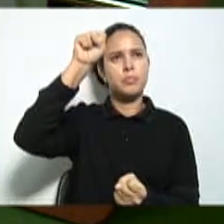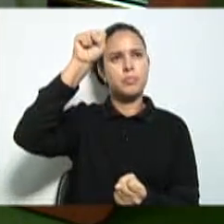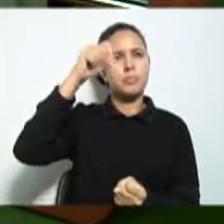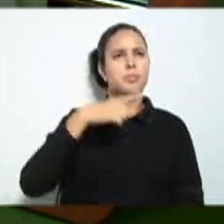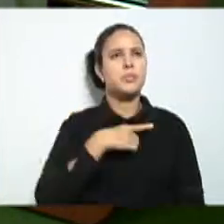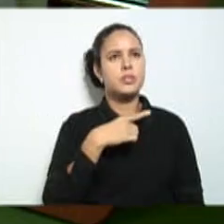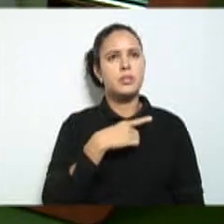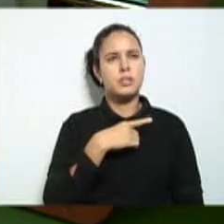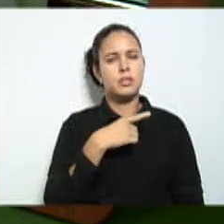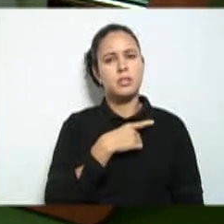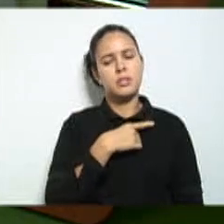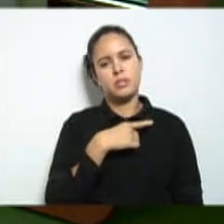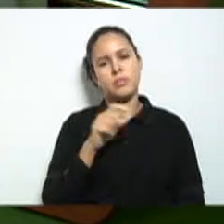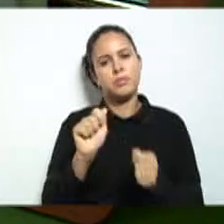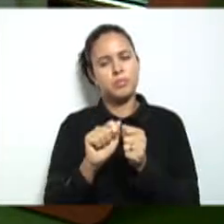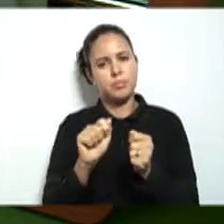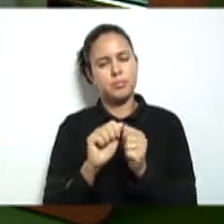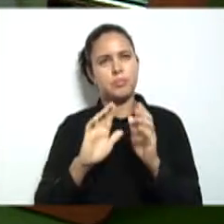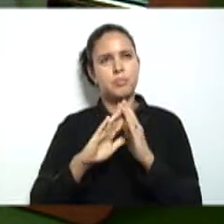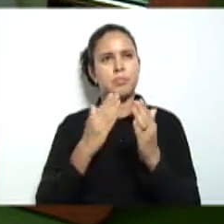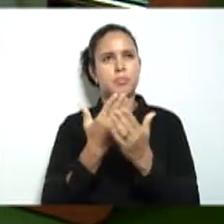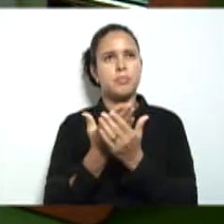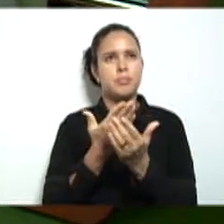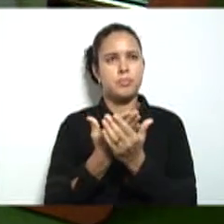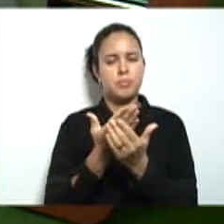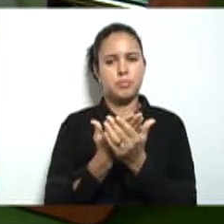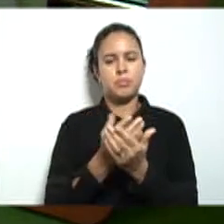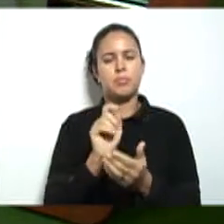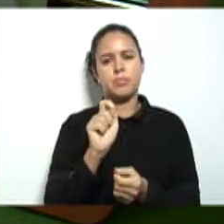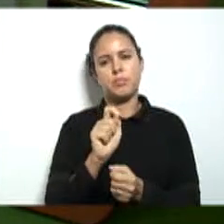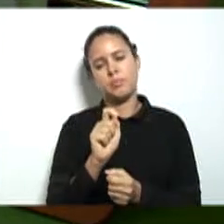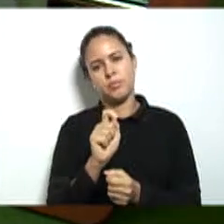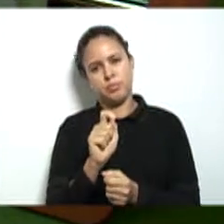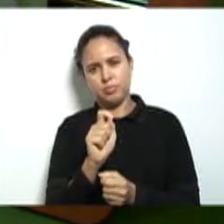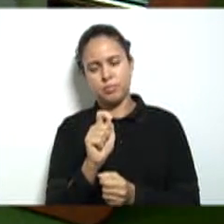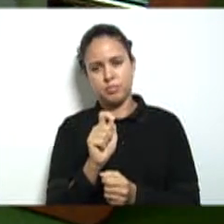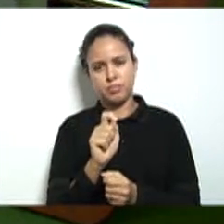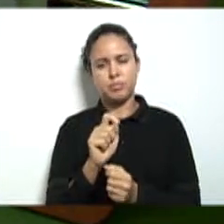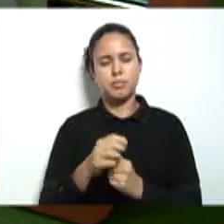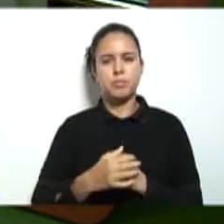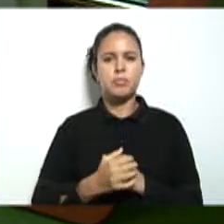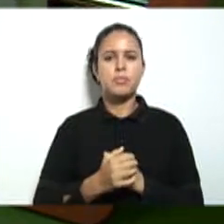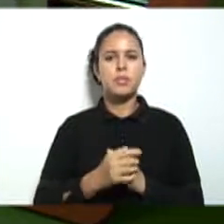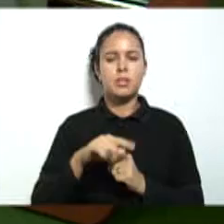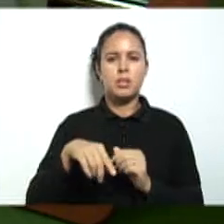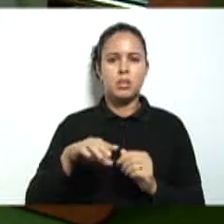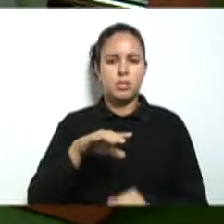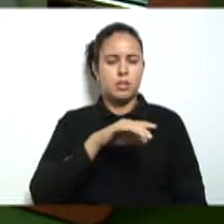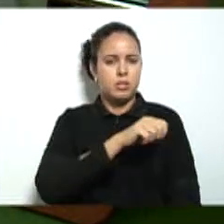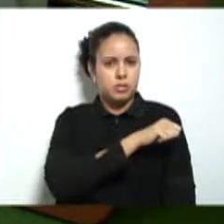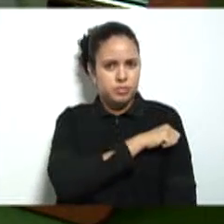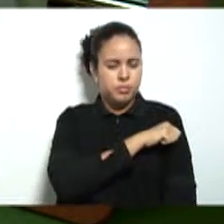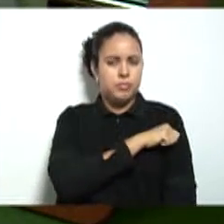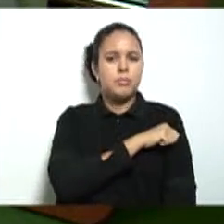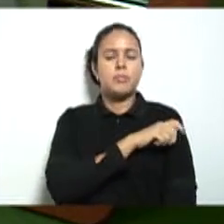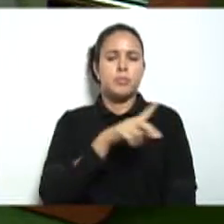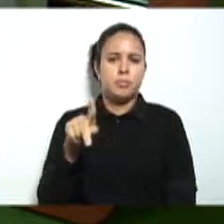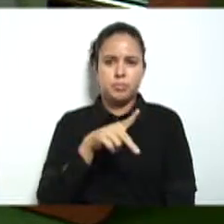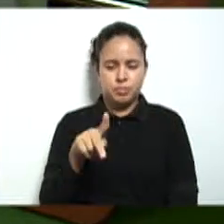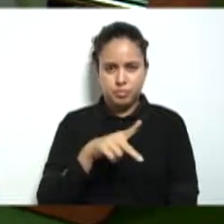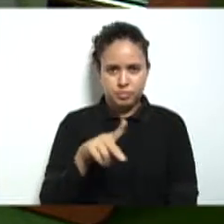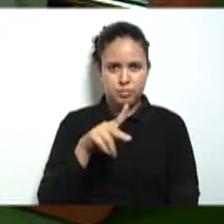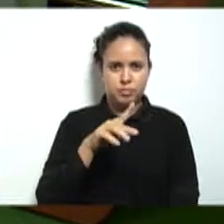né? Esse aqui foi realizado na escola Alquindar Brasil de Arouca. É a turma da professora Betânia